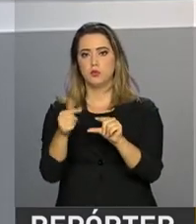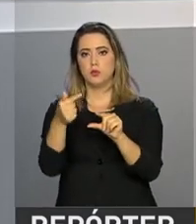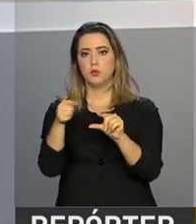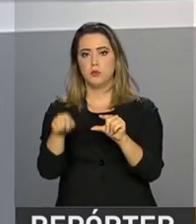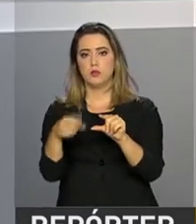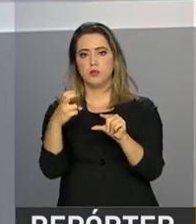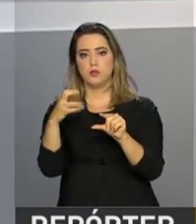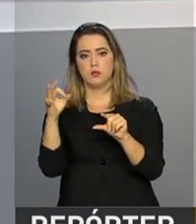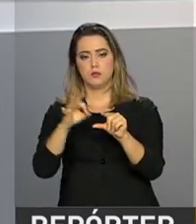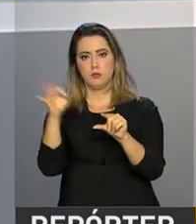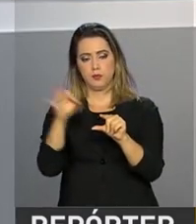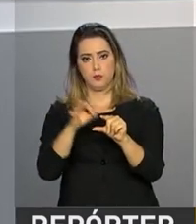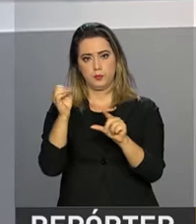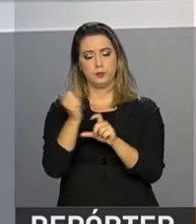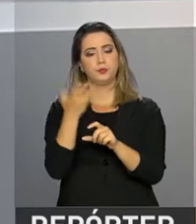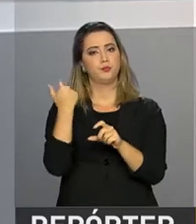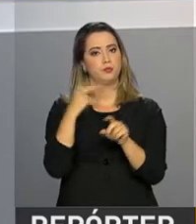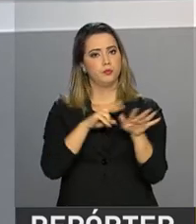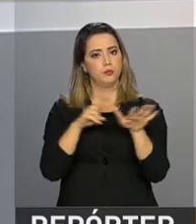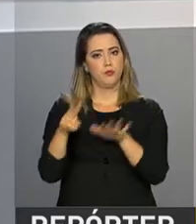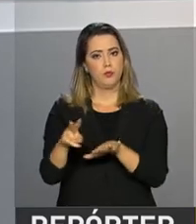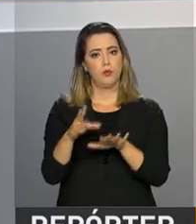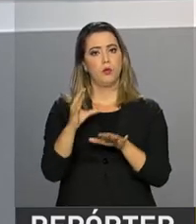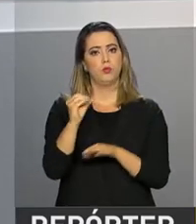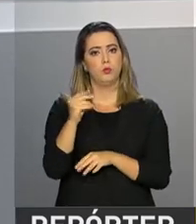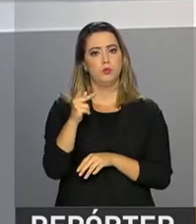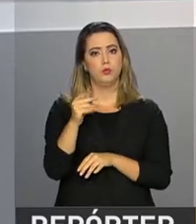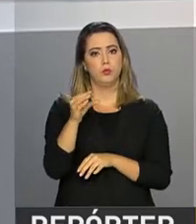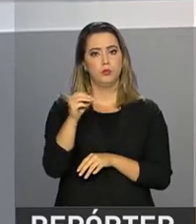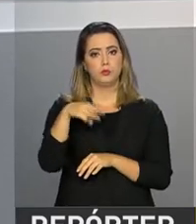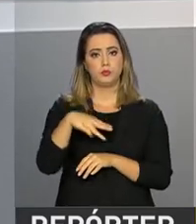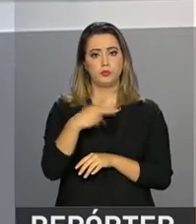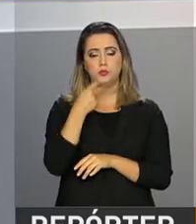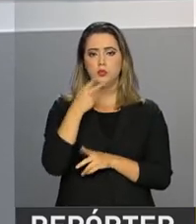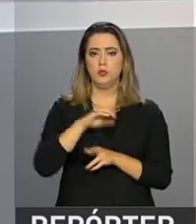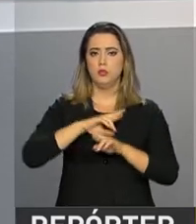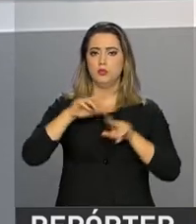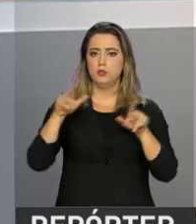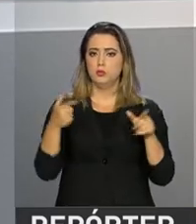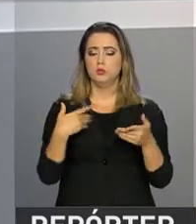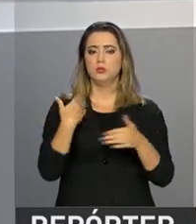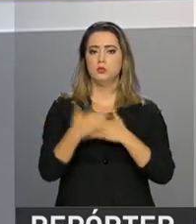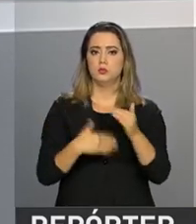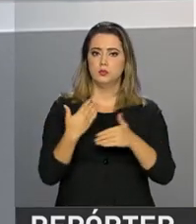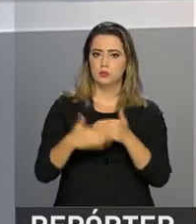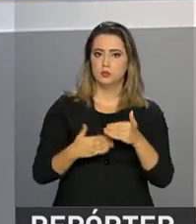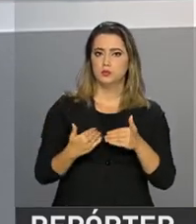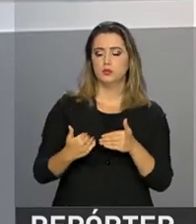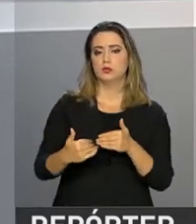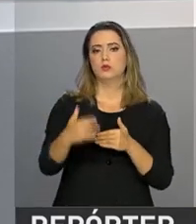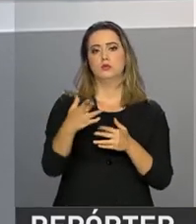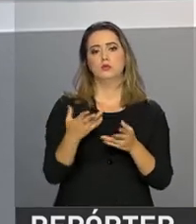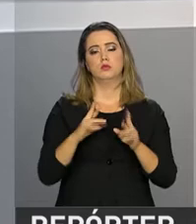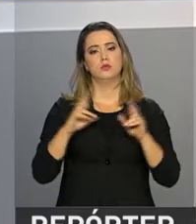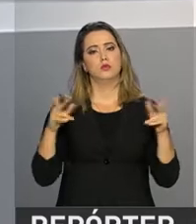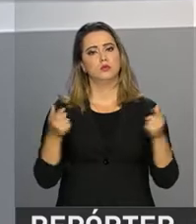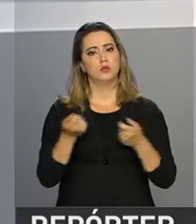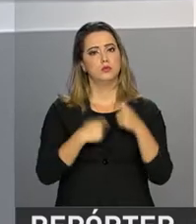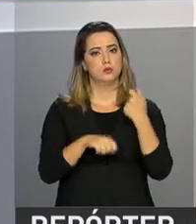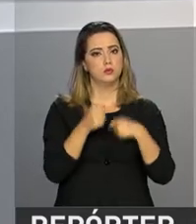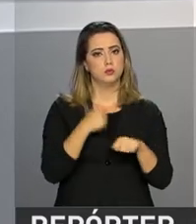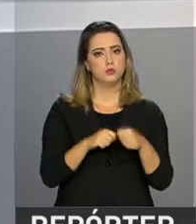na semana passada para o copom o processo de flexibilização vai continuar dependendo da evolução da atividade econômica